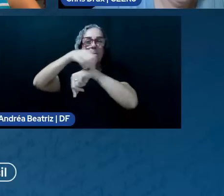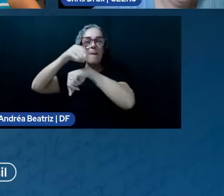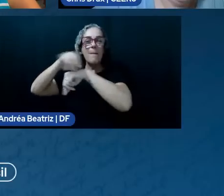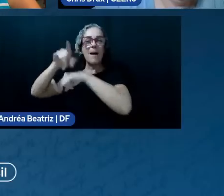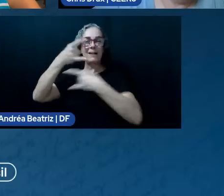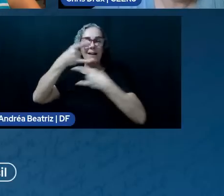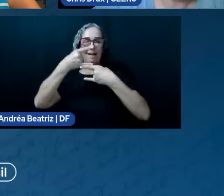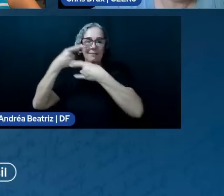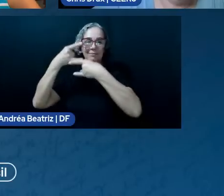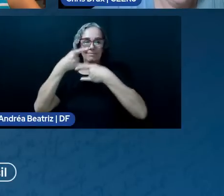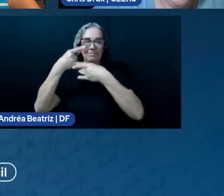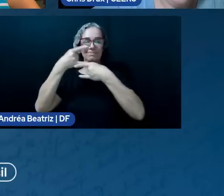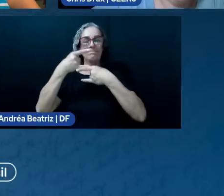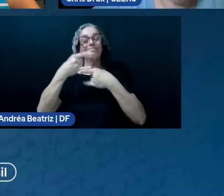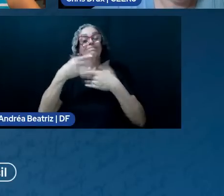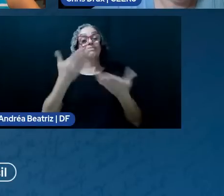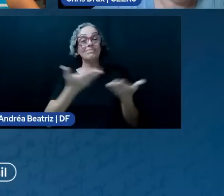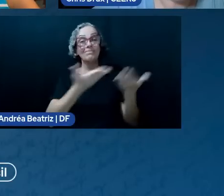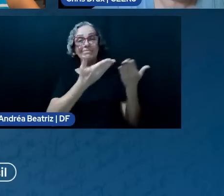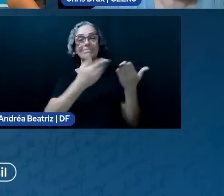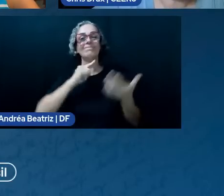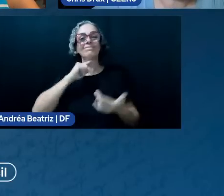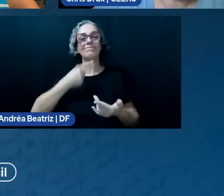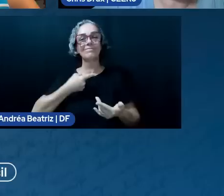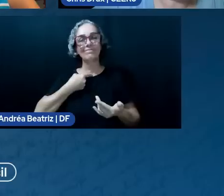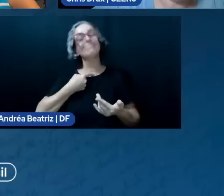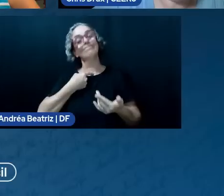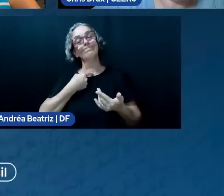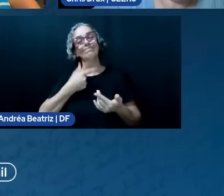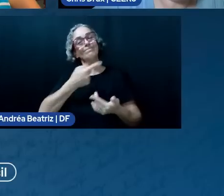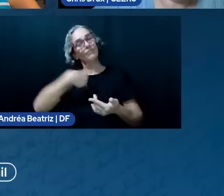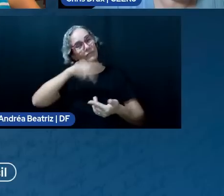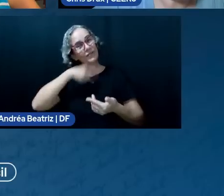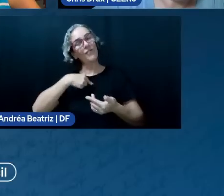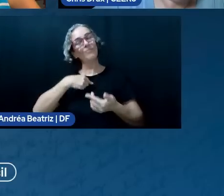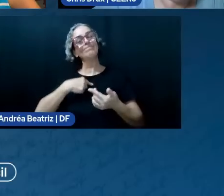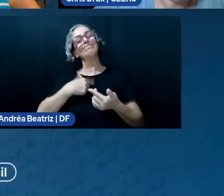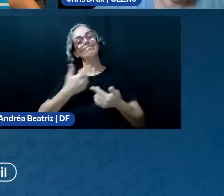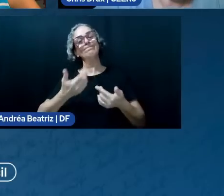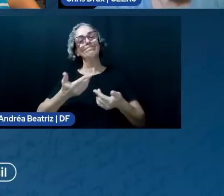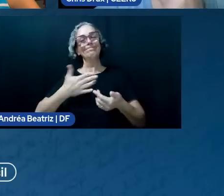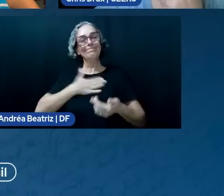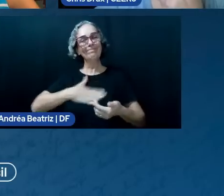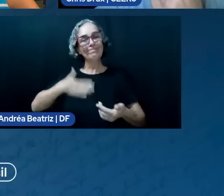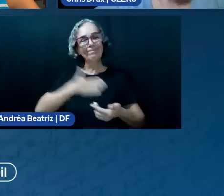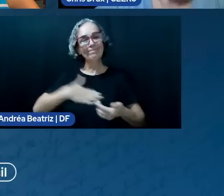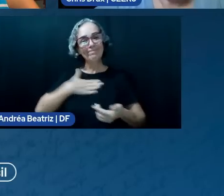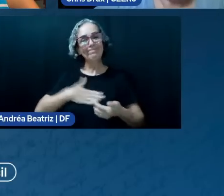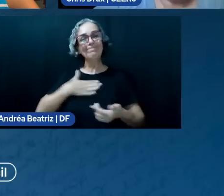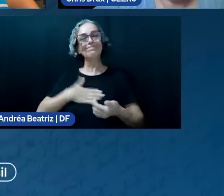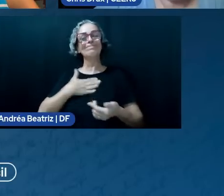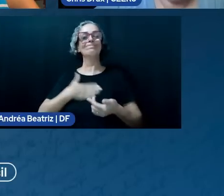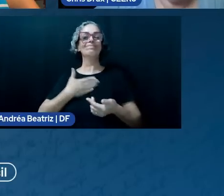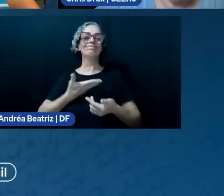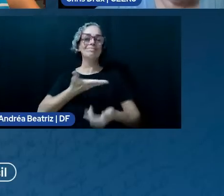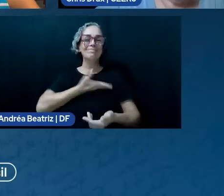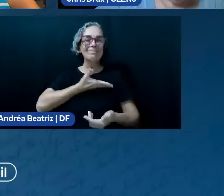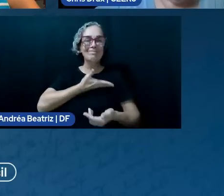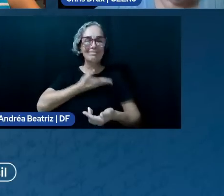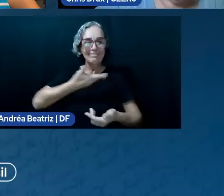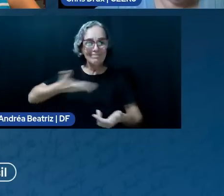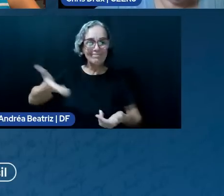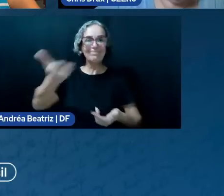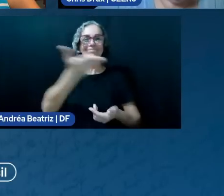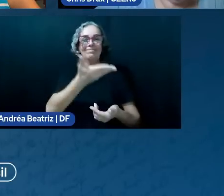Nossa saudação fraterna a todos. Uma alegria estarmos aqui para esse estudo. Hoje, então, como a Cris colocou, nós vamos